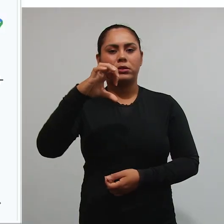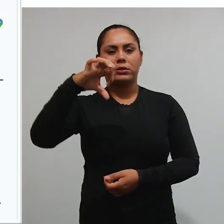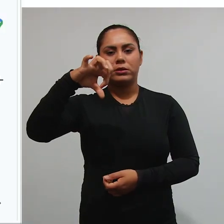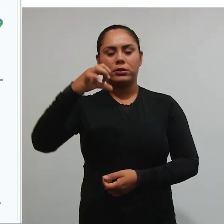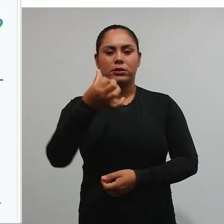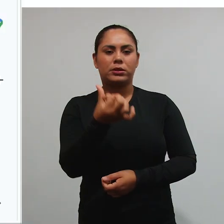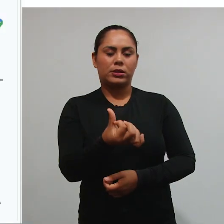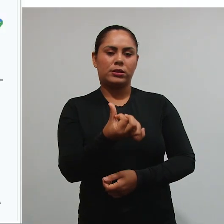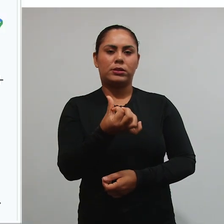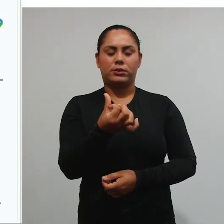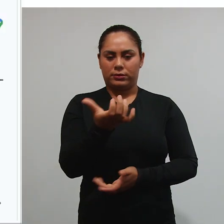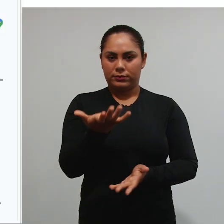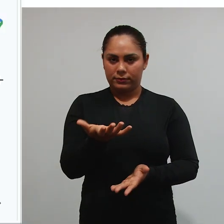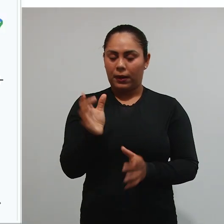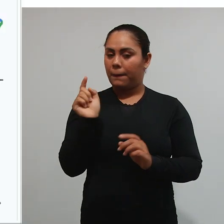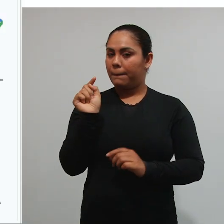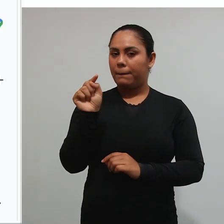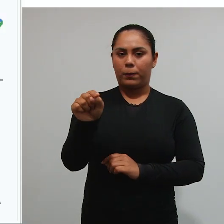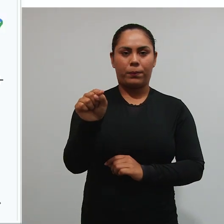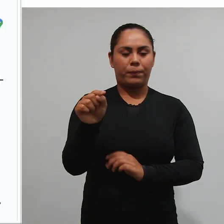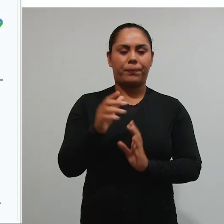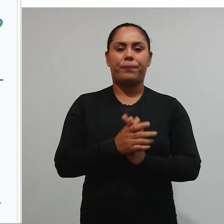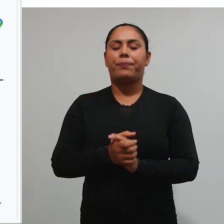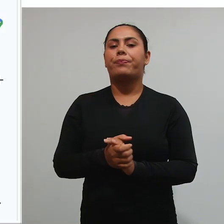1996. Ponto, tá?